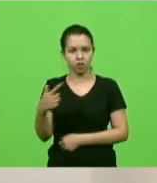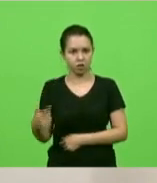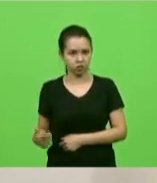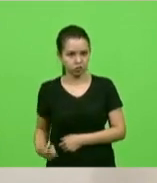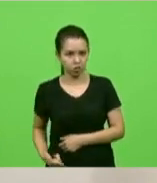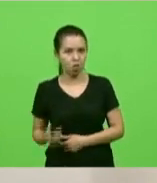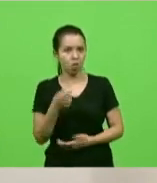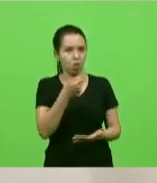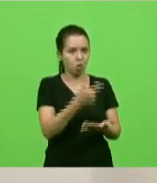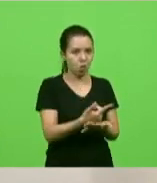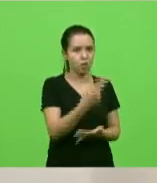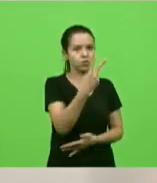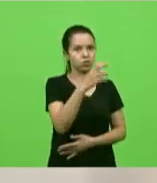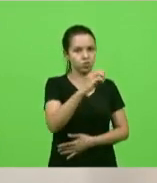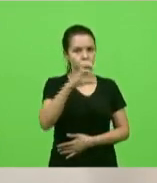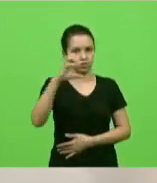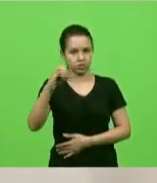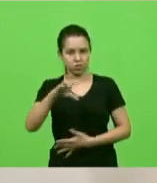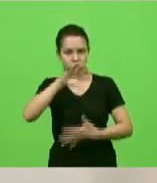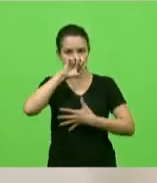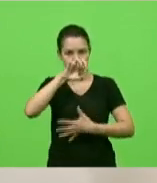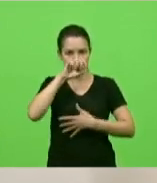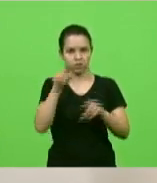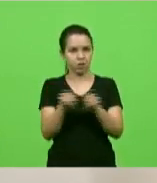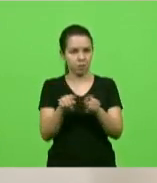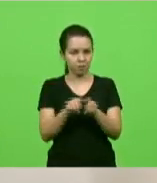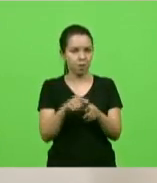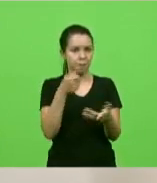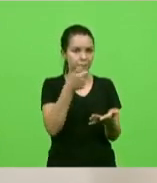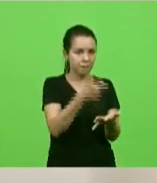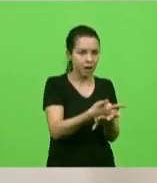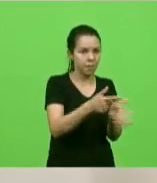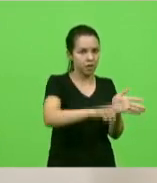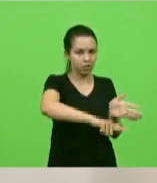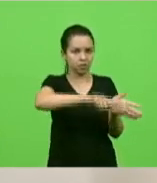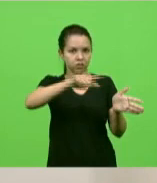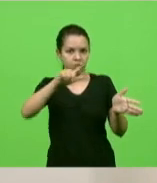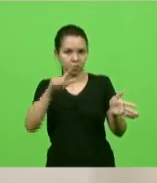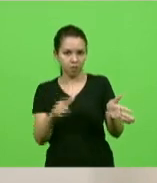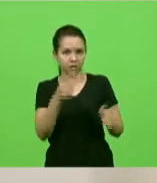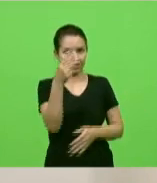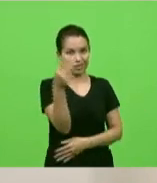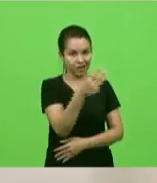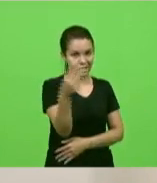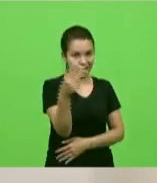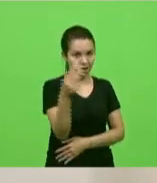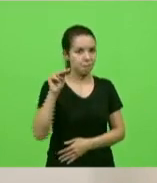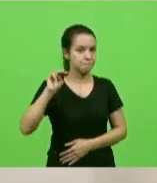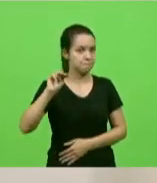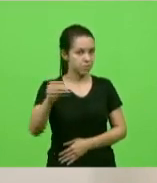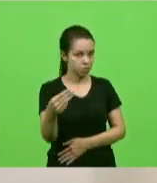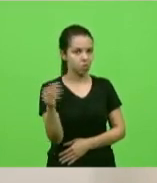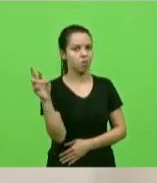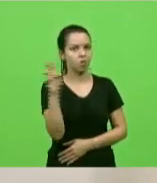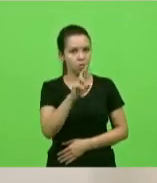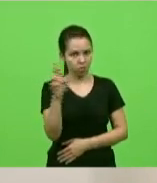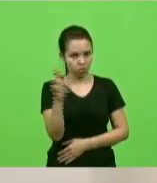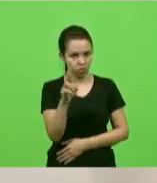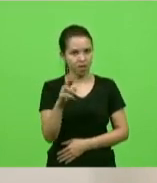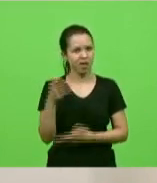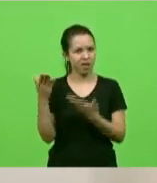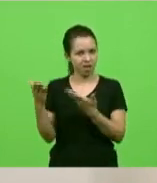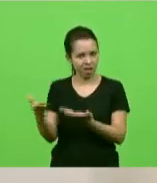de 200 respiradores, bem como do pagamento antecipado no importe de R$33 milhões. Teria